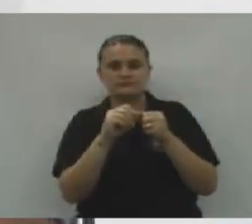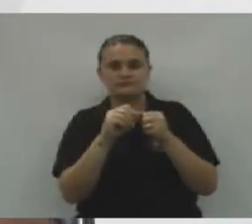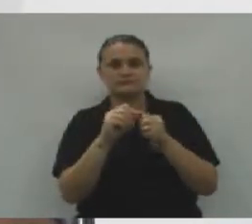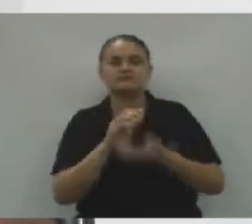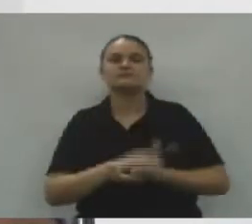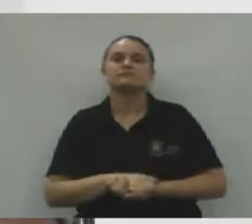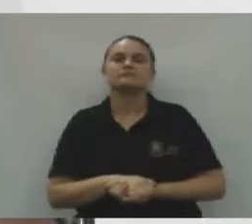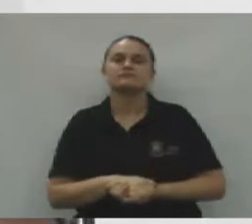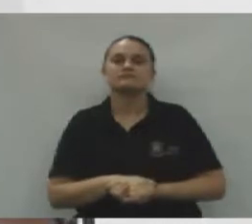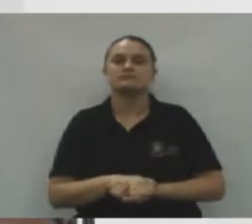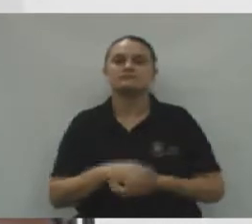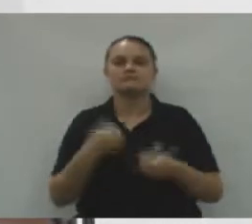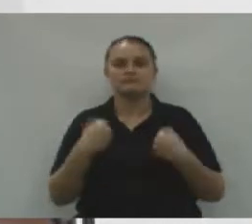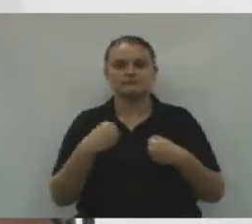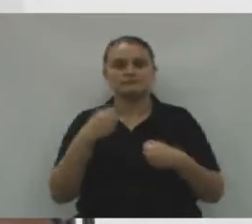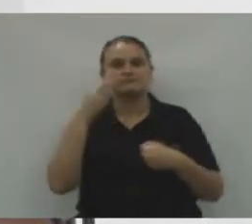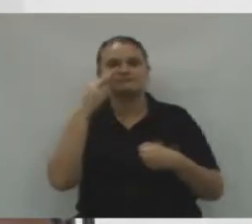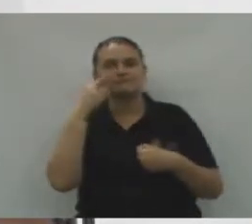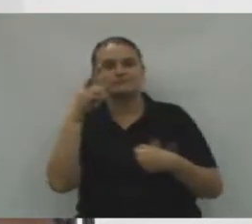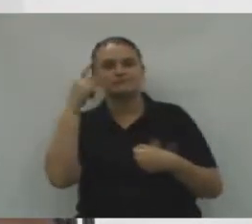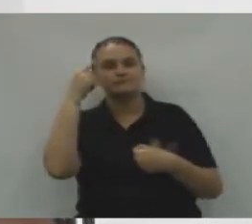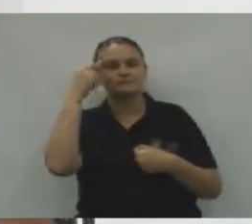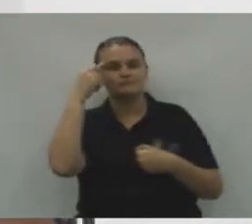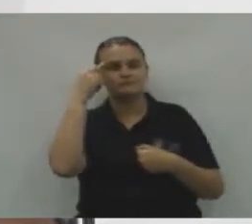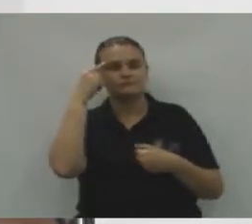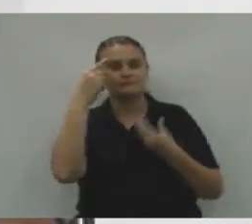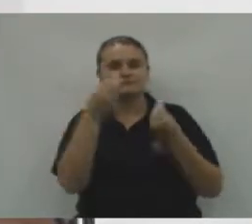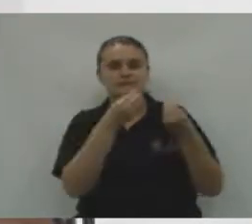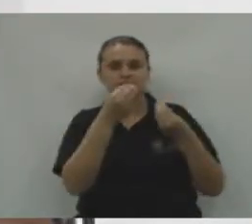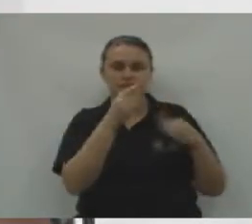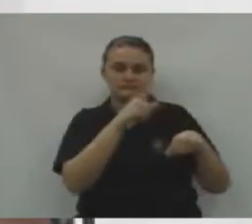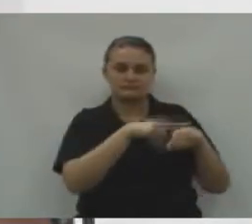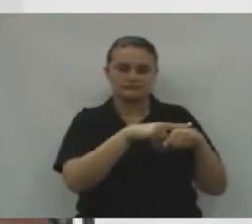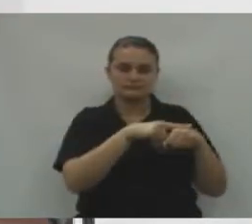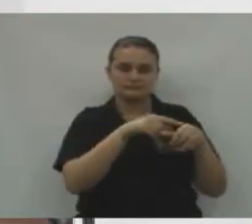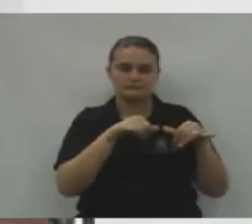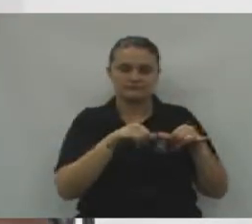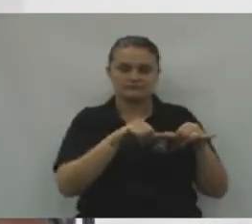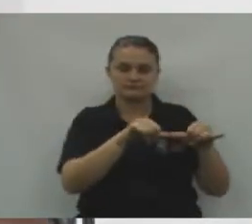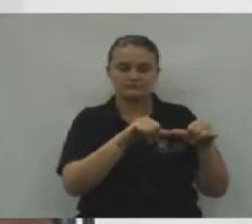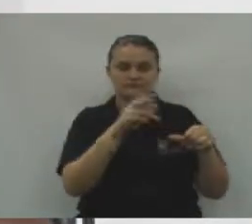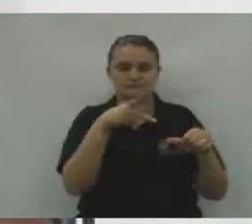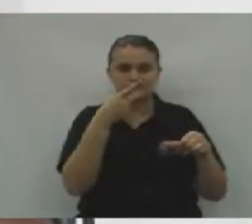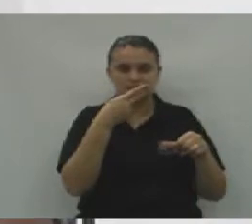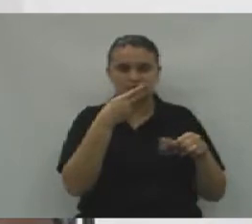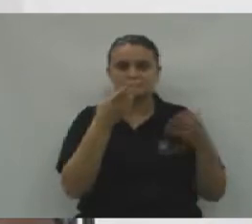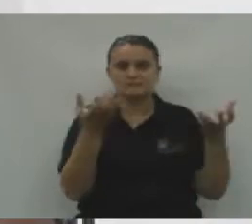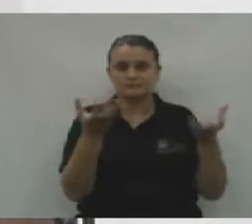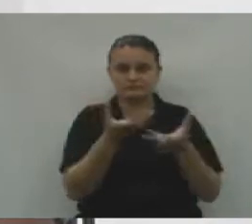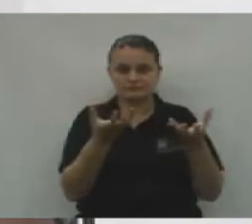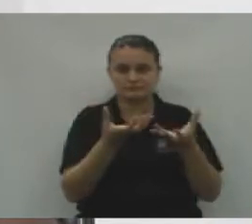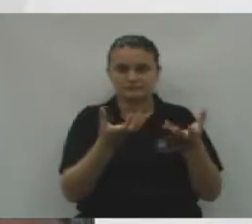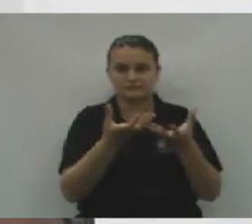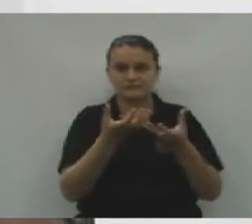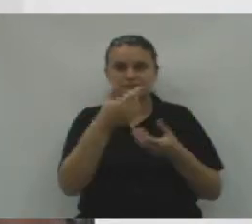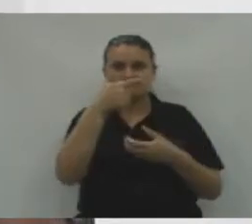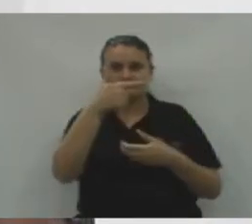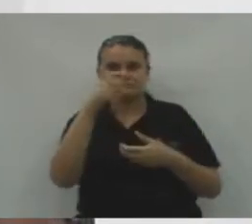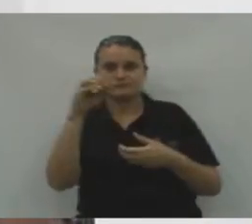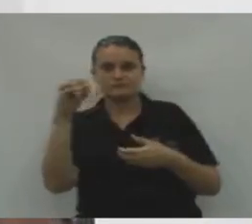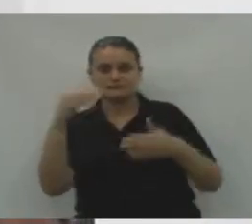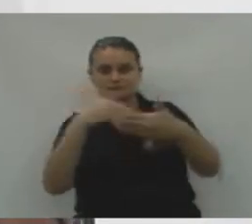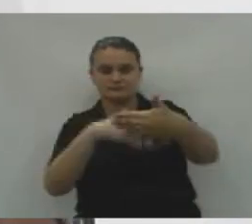ciclo mais longo. Então, a gente tem que prever a produção. A partir do momento que o supermercado falar que ele vai querer 200